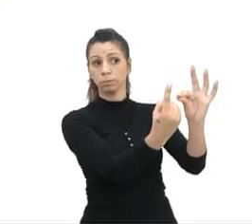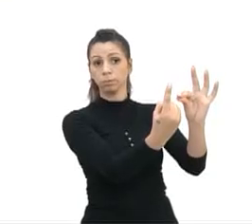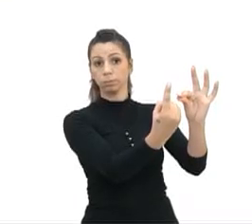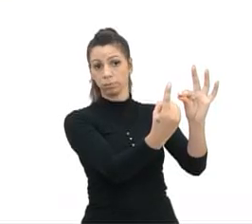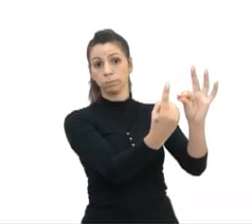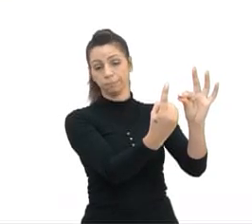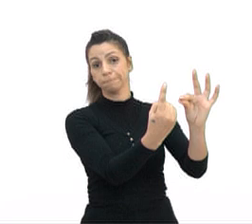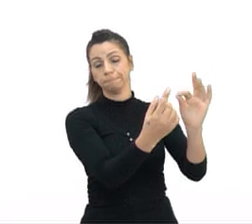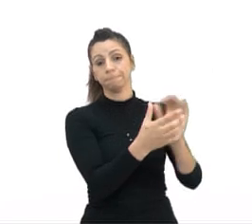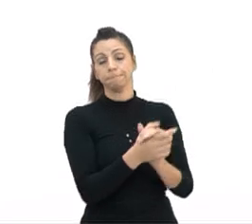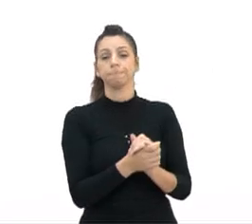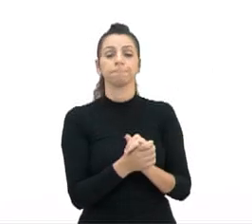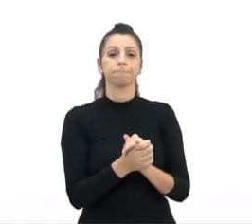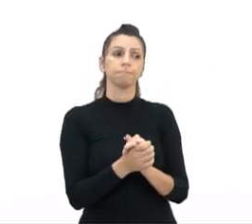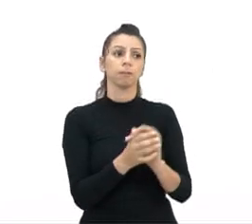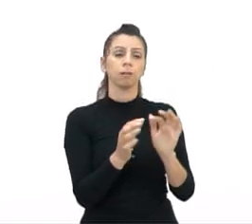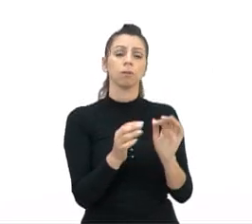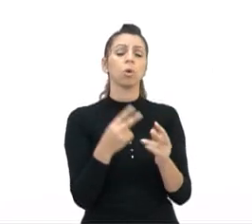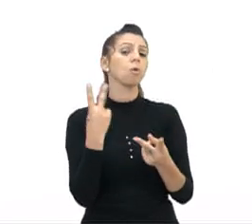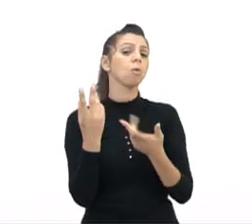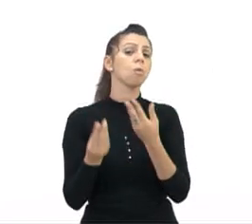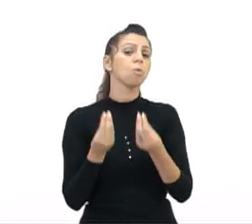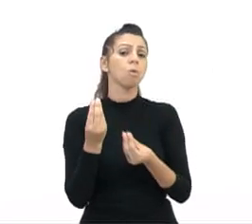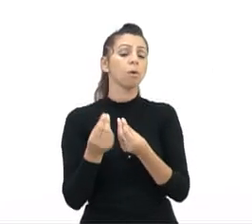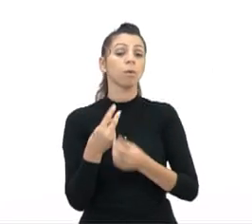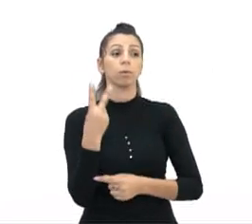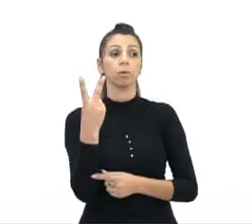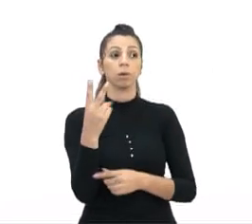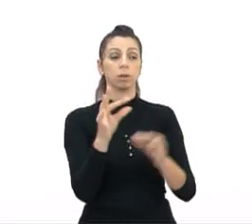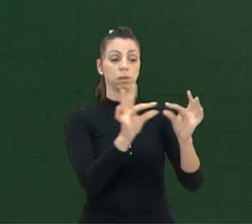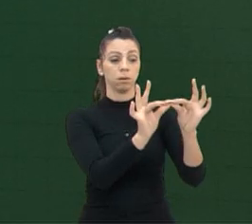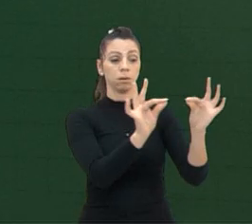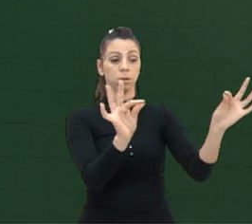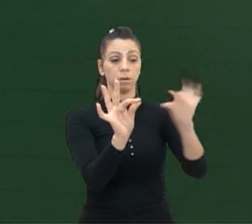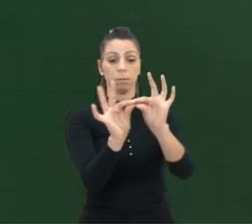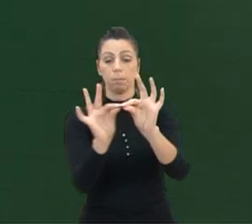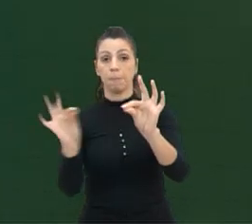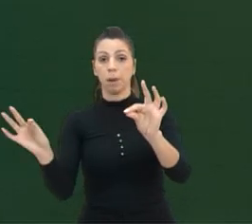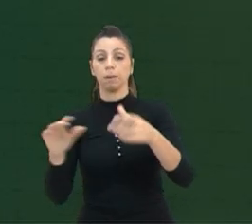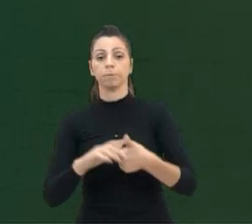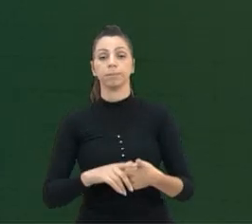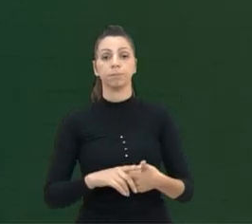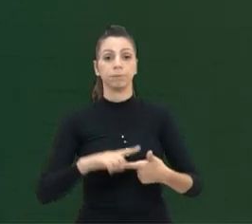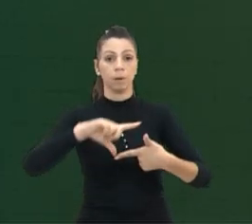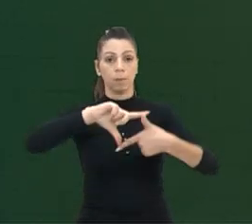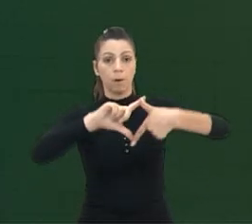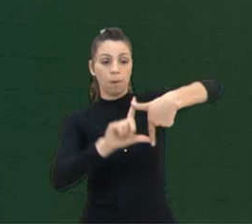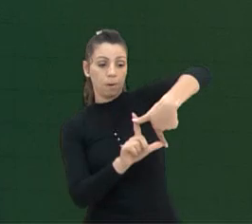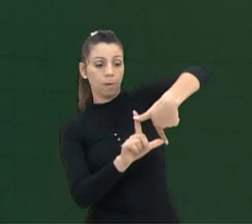Essa aqui é minha medida 1. O que que vai ser minha medida 2? A medida 2 vai ser isso aqui. Então, aqui.